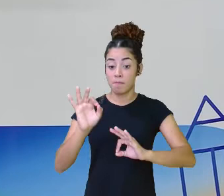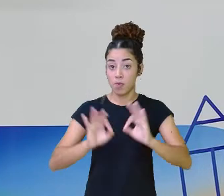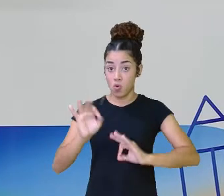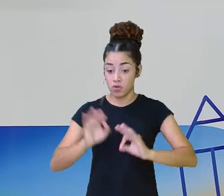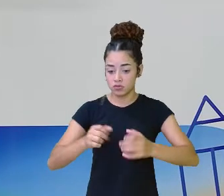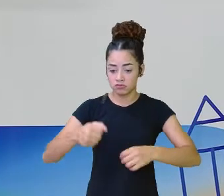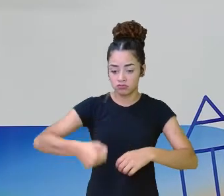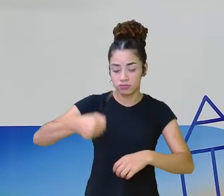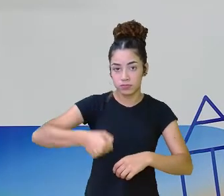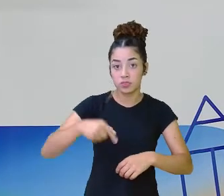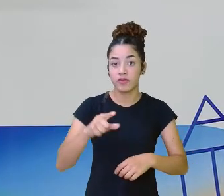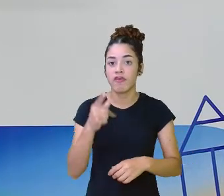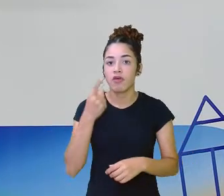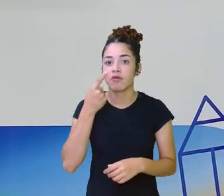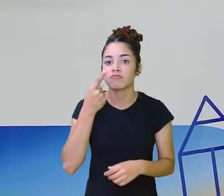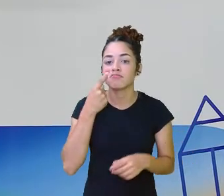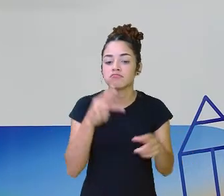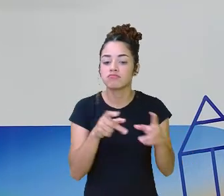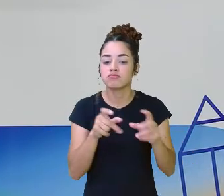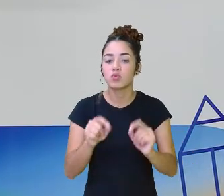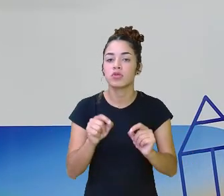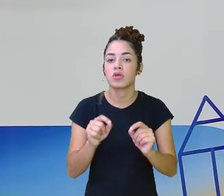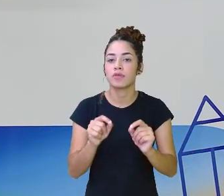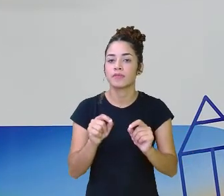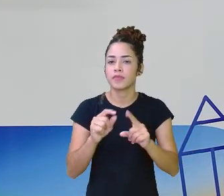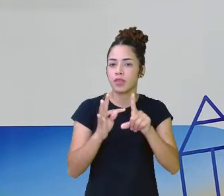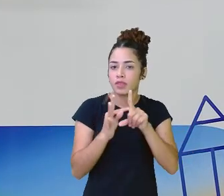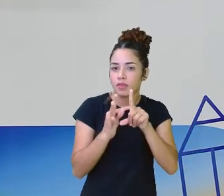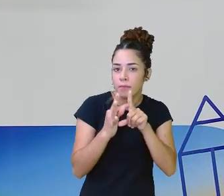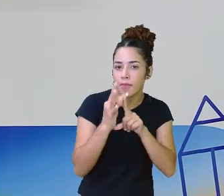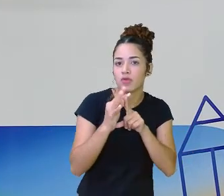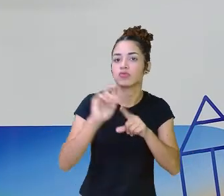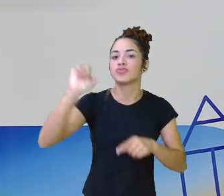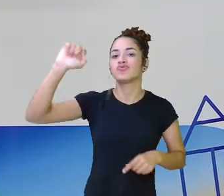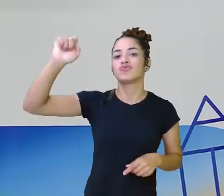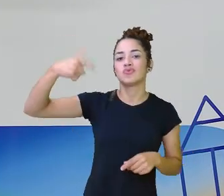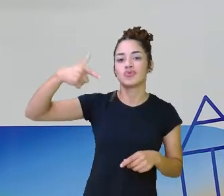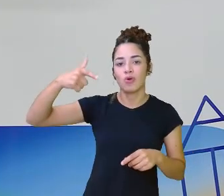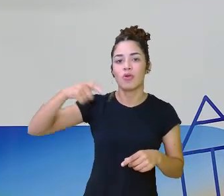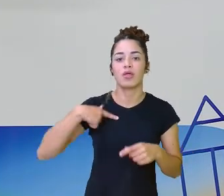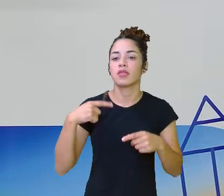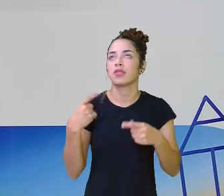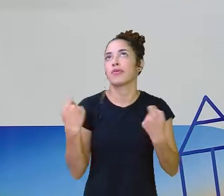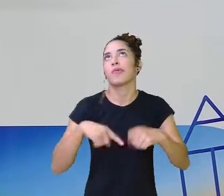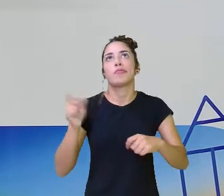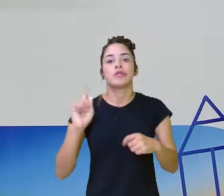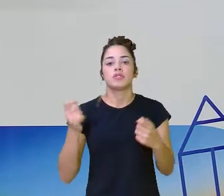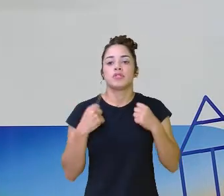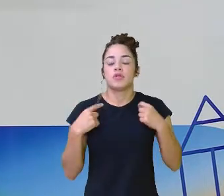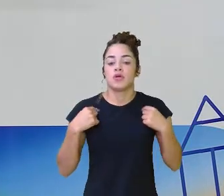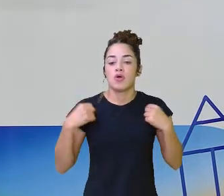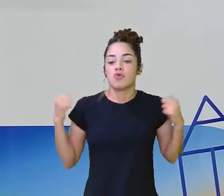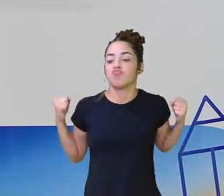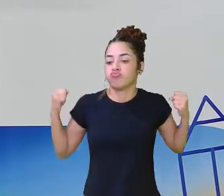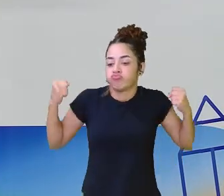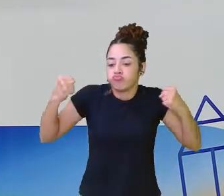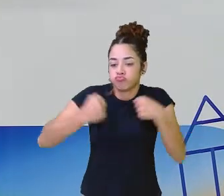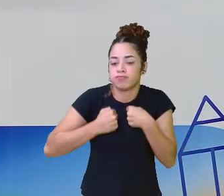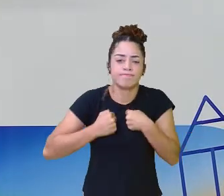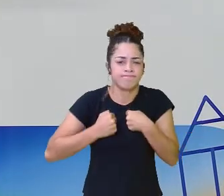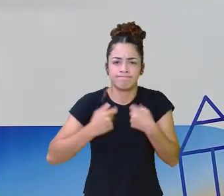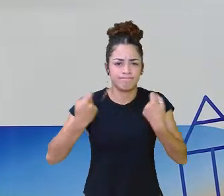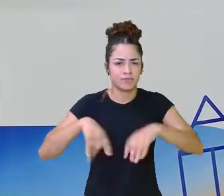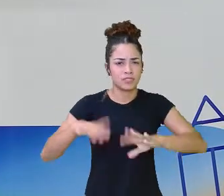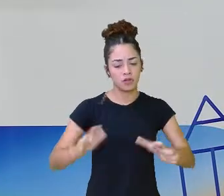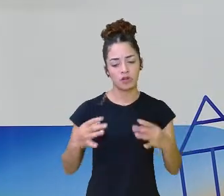dela, ela vai olhar que o tempo está ensolarado e ela não precisa usar roupas pesadas. Então, ela bota uma roupa mais leve